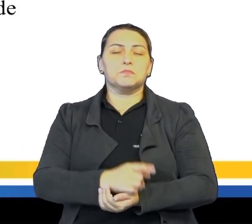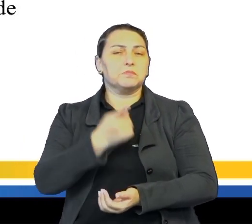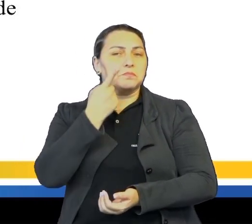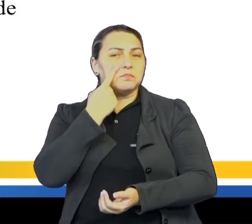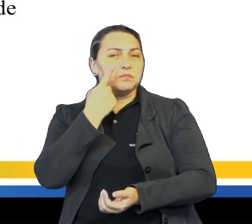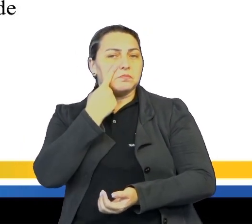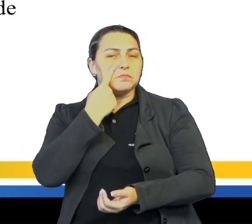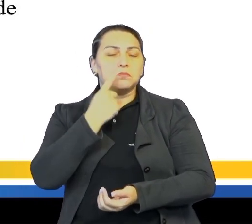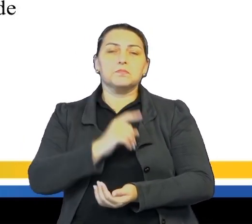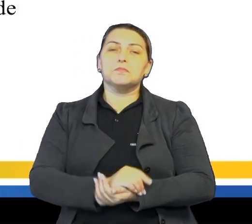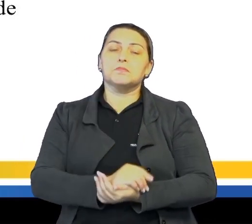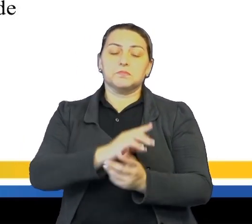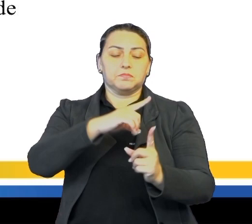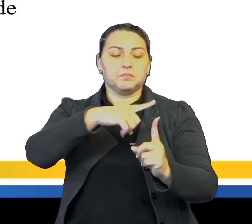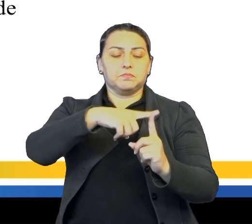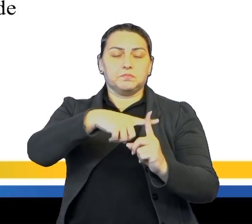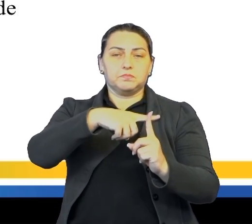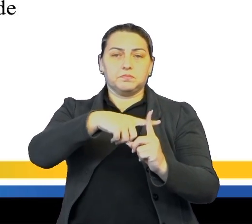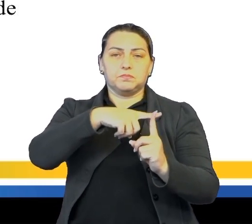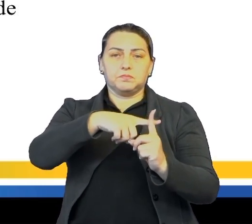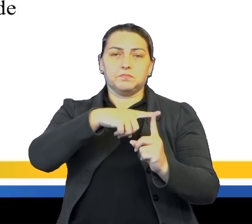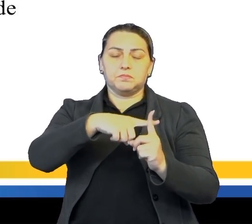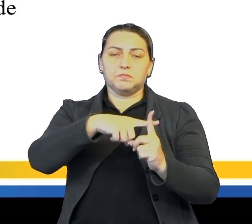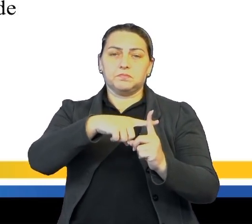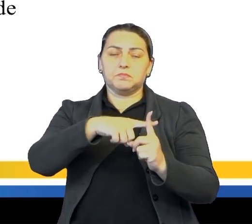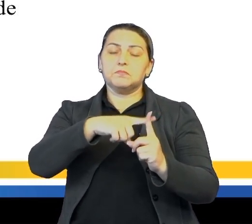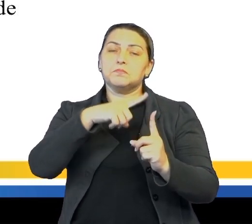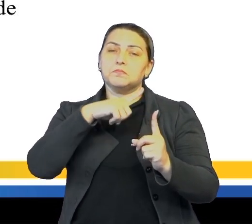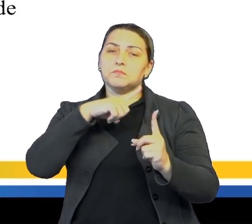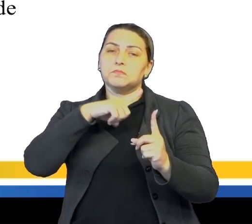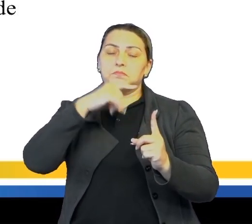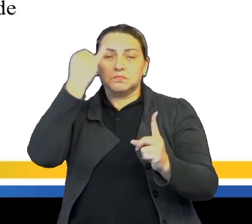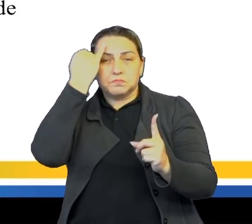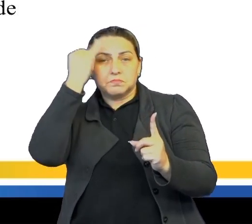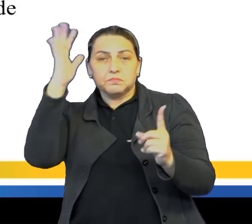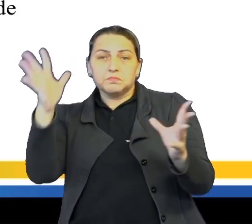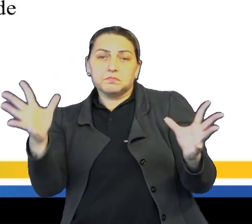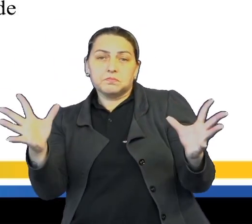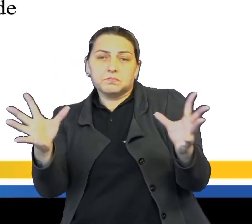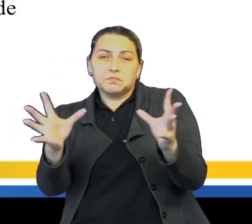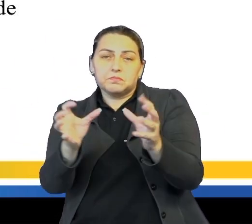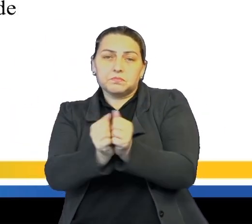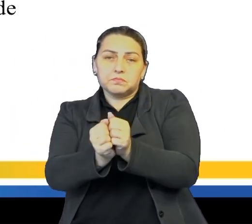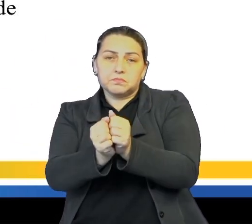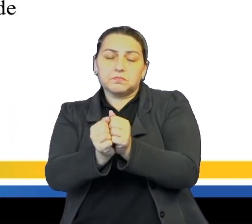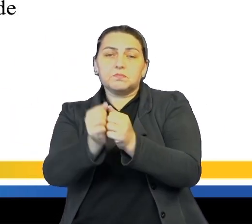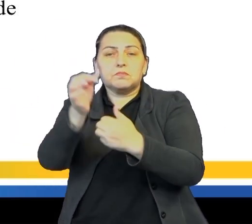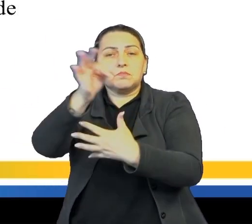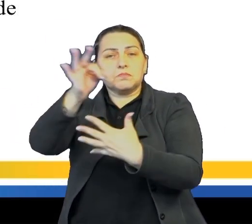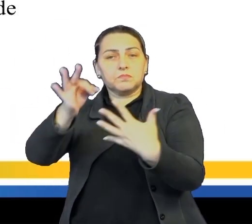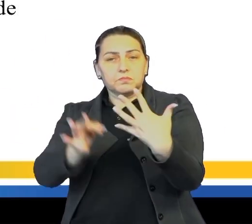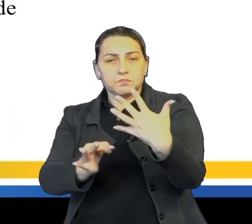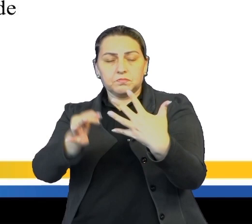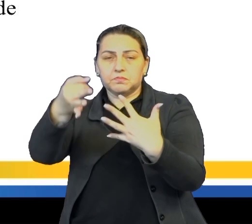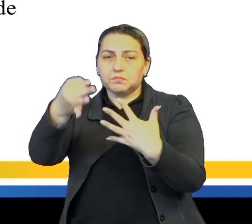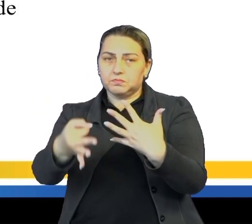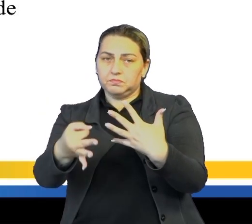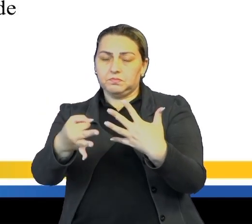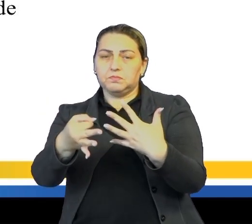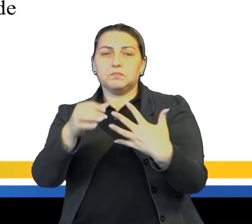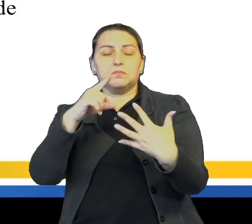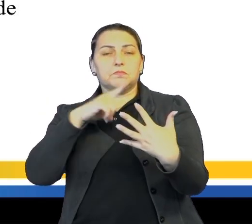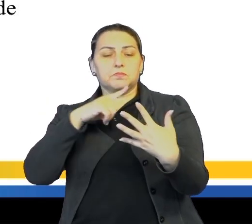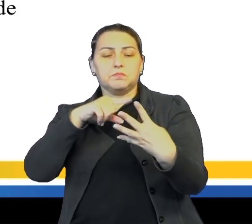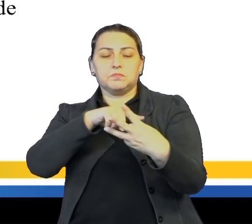Olhem só a adição é quando eu tenho a ideia de juntar elementos certo quando